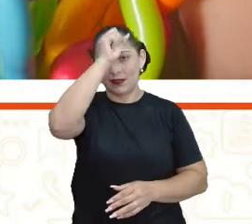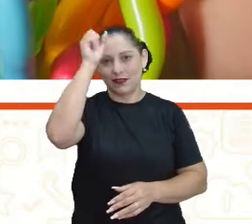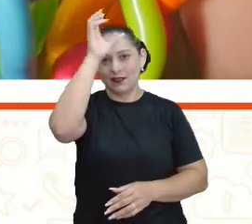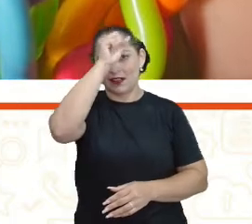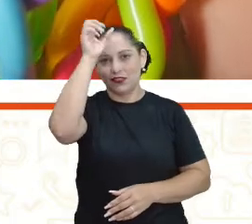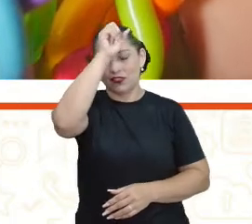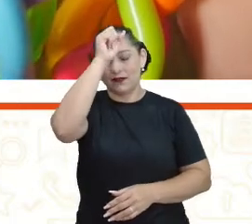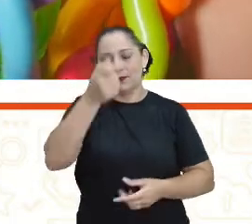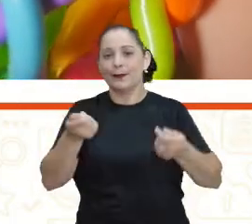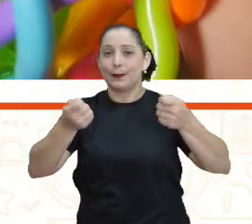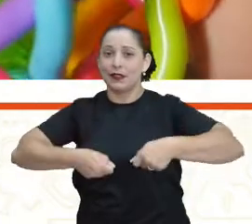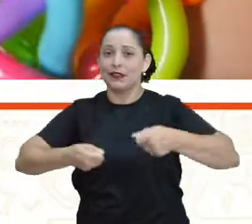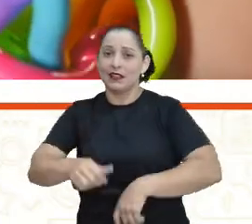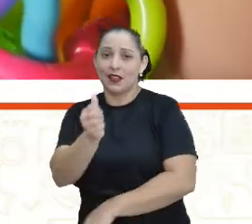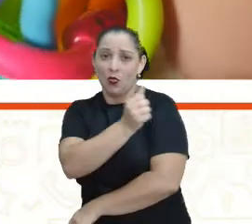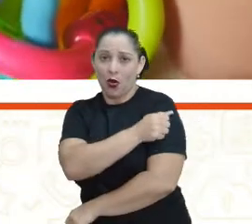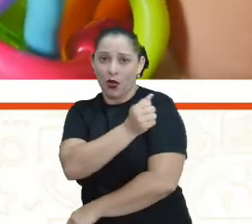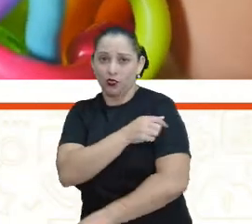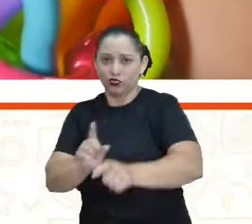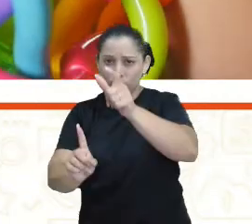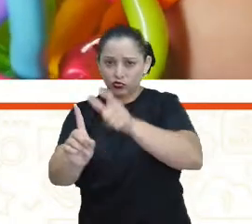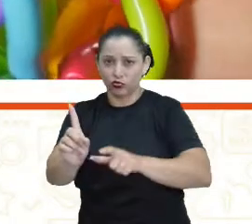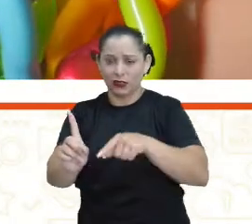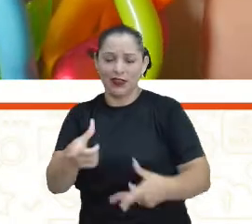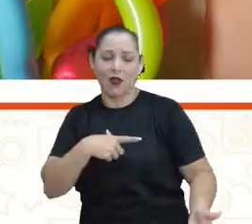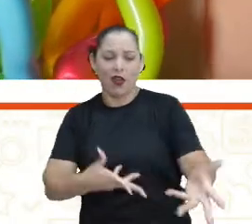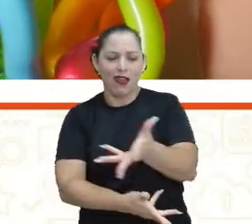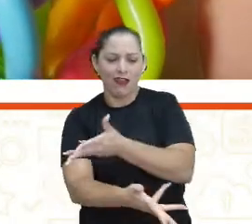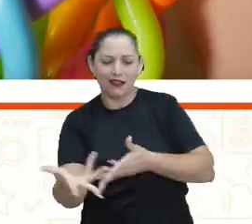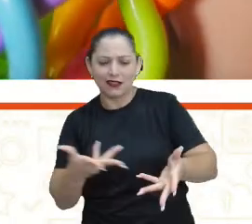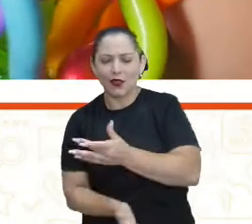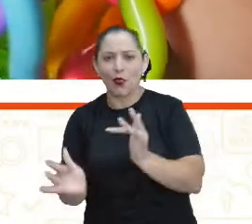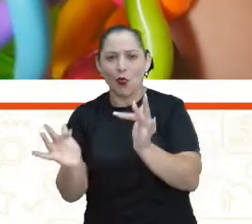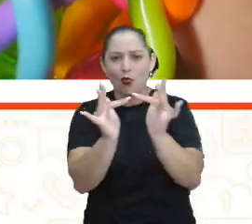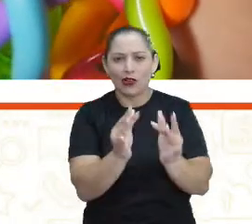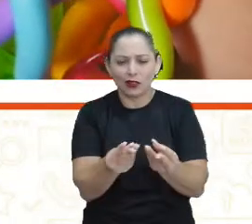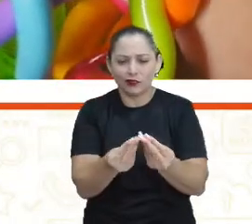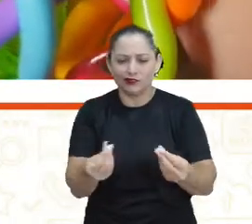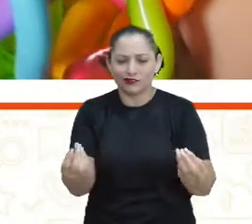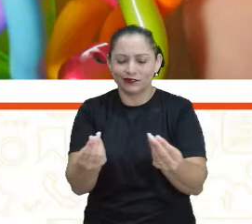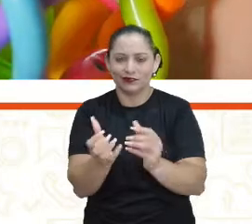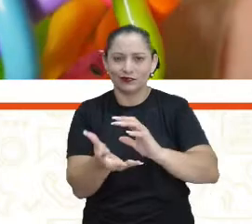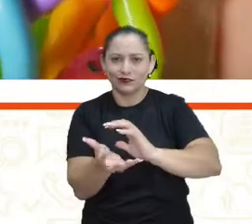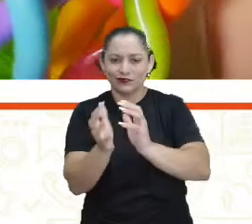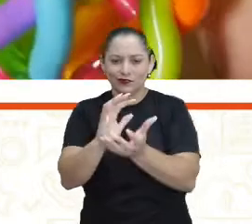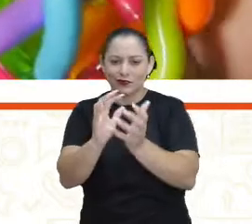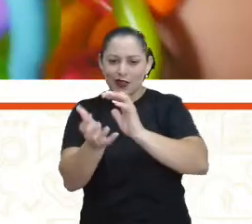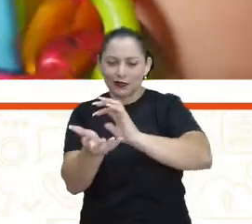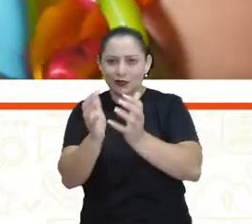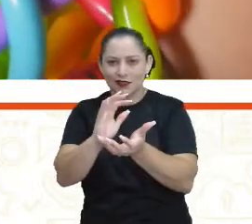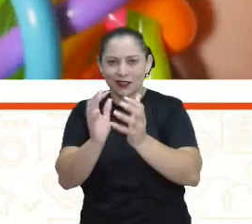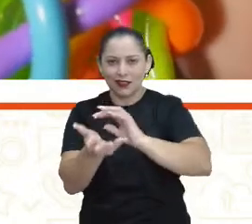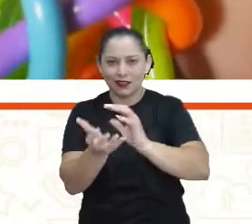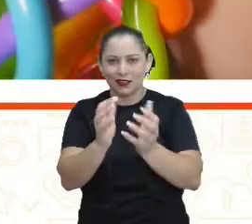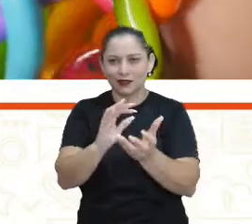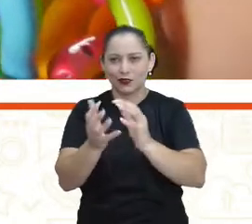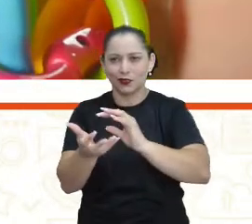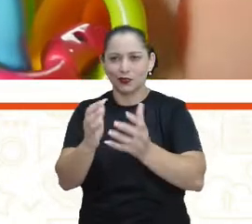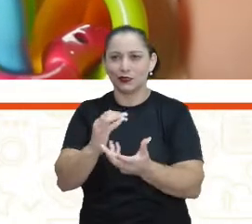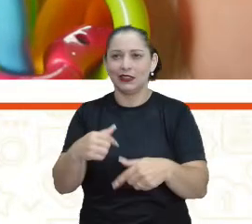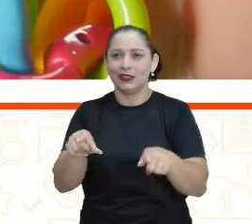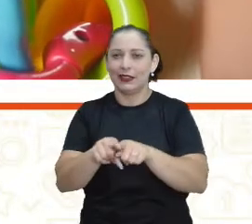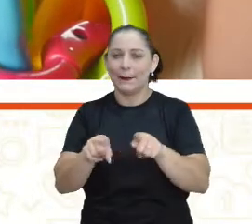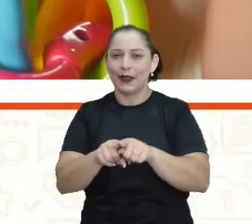A gente precisa que o estudante estabeleça essa relação do material que ele está manuseando, né?